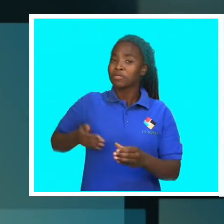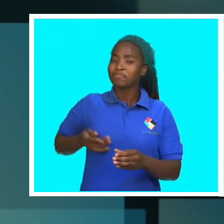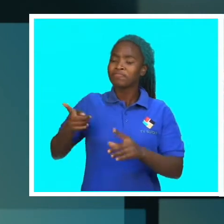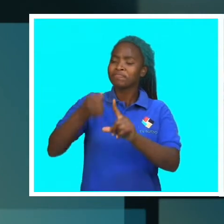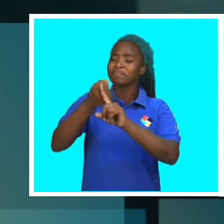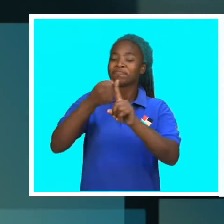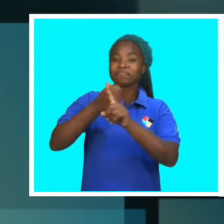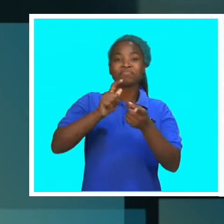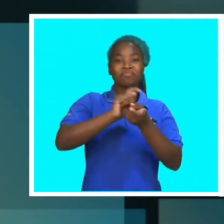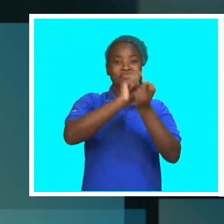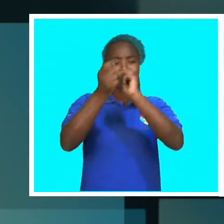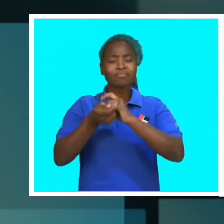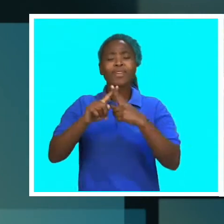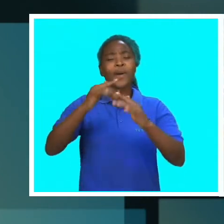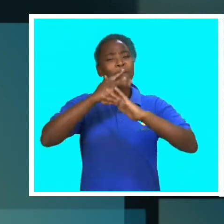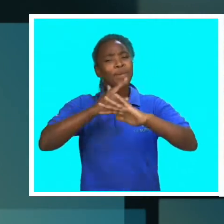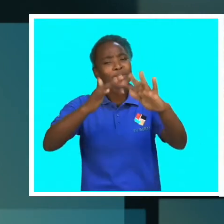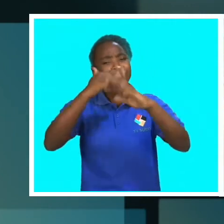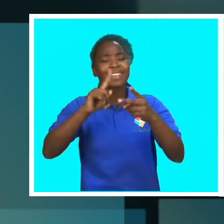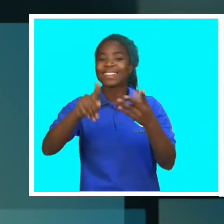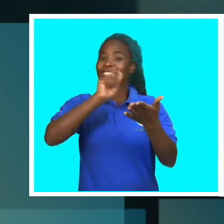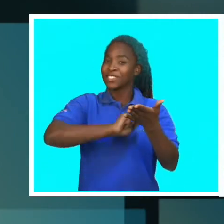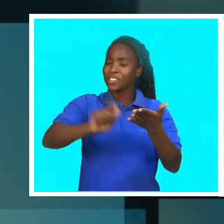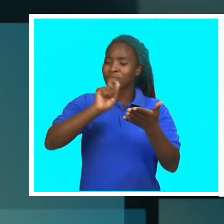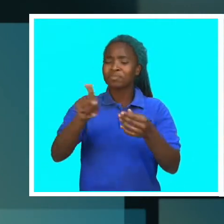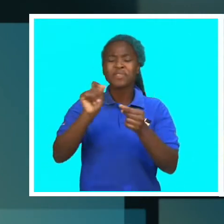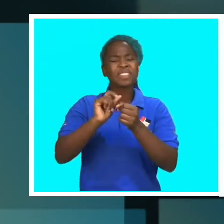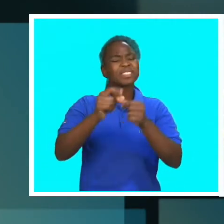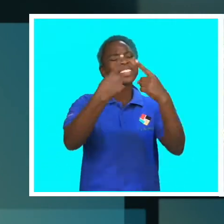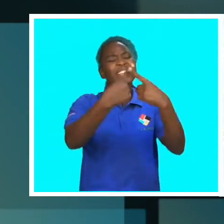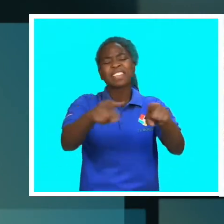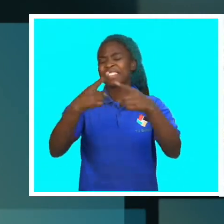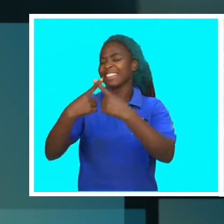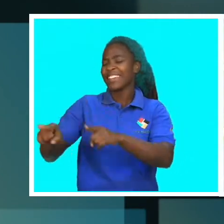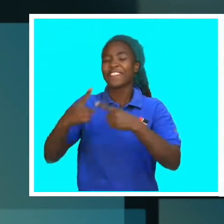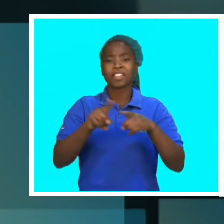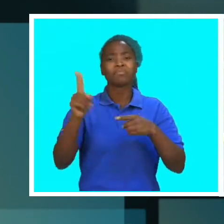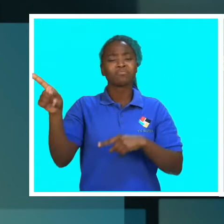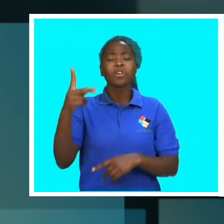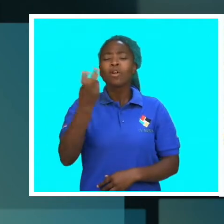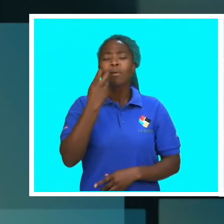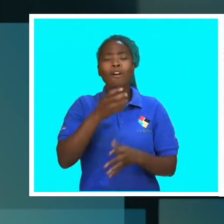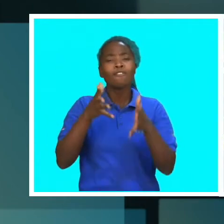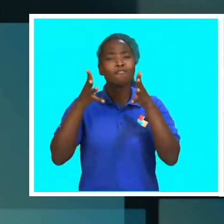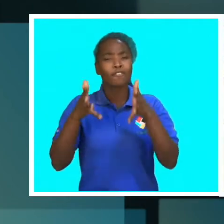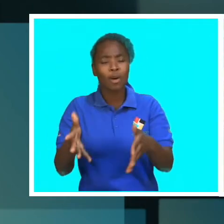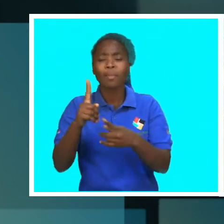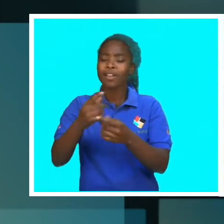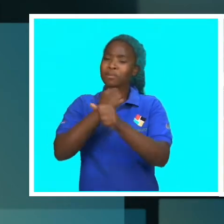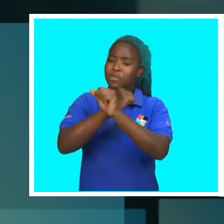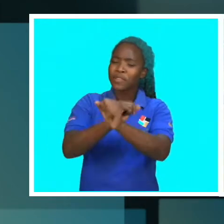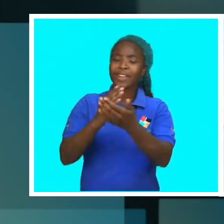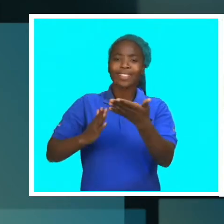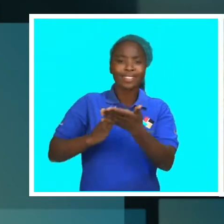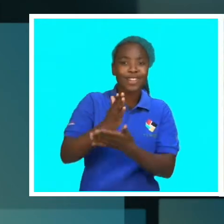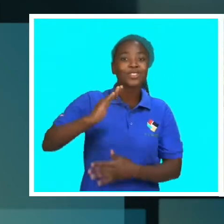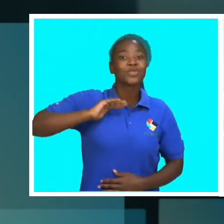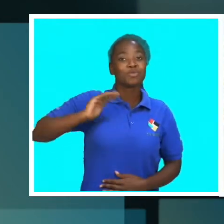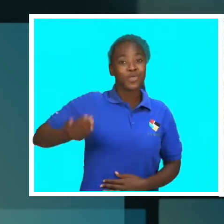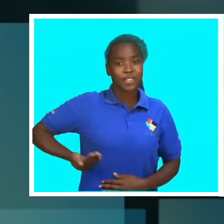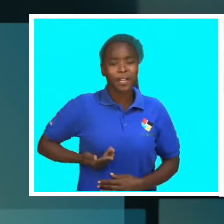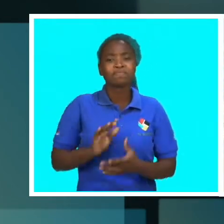literatura e muita arte. É desta forma que o grupo Revolução Feminina procura defender os direitos da